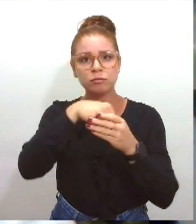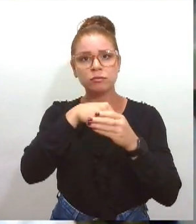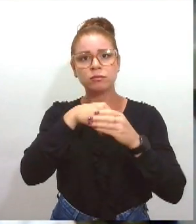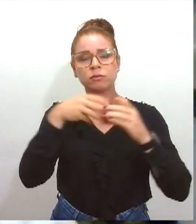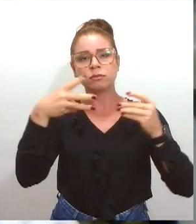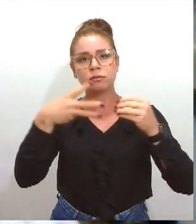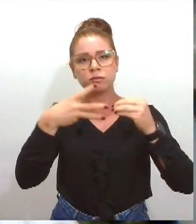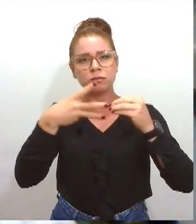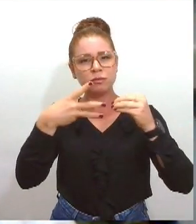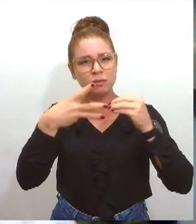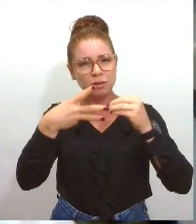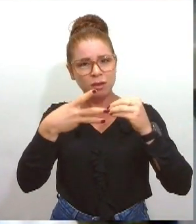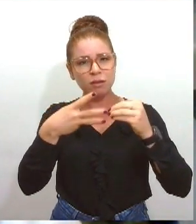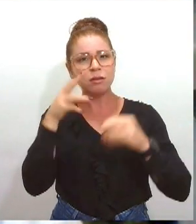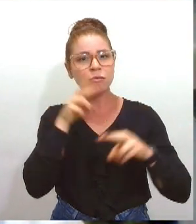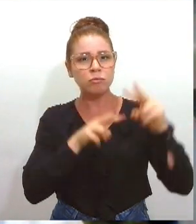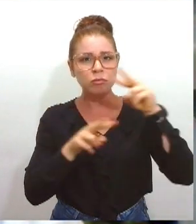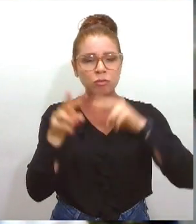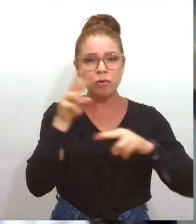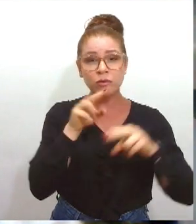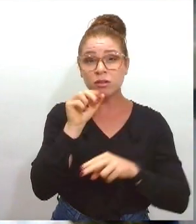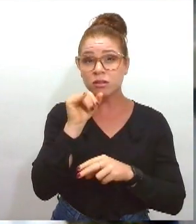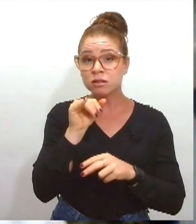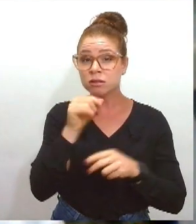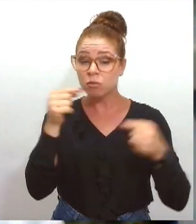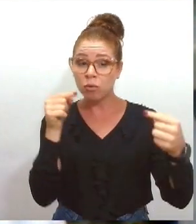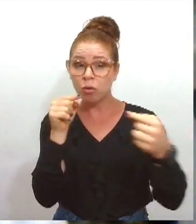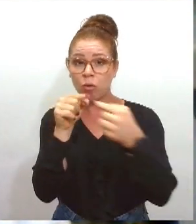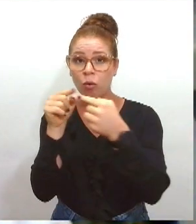leucocitário humano. Depois